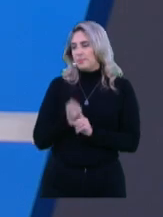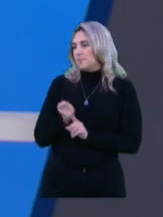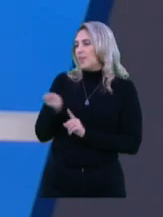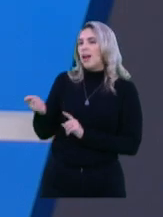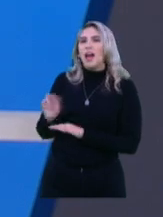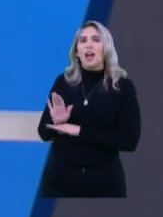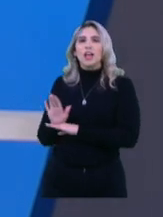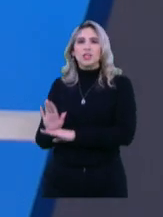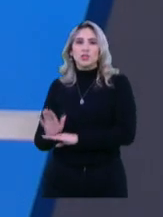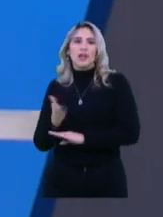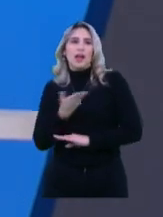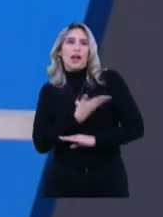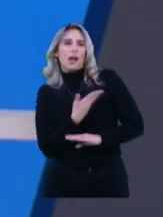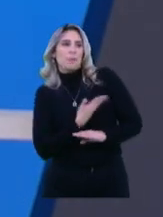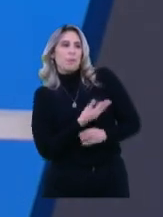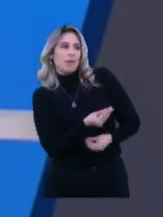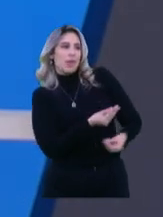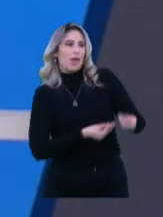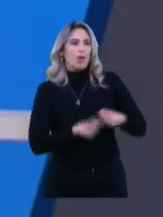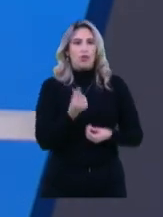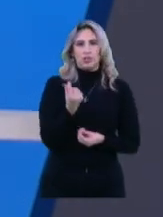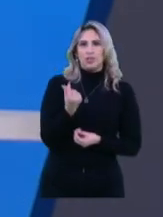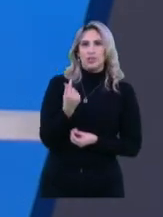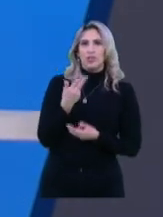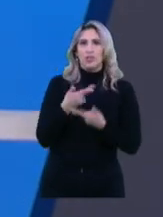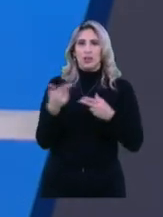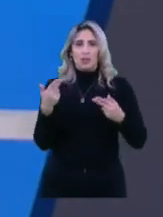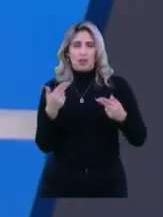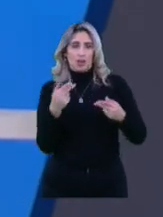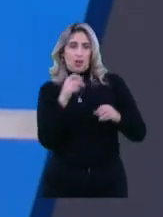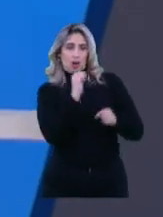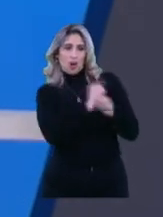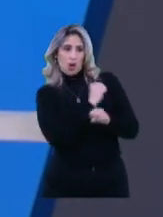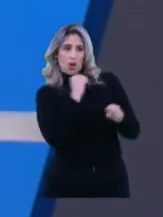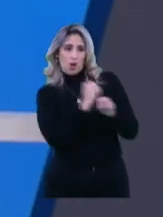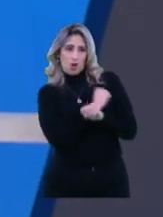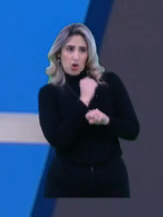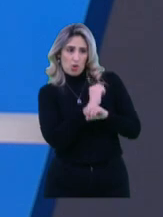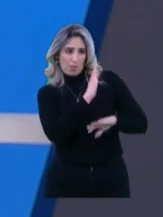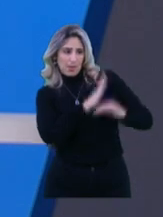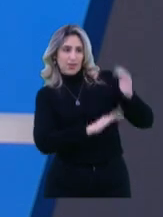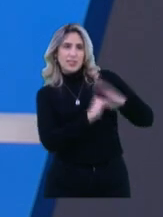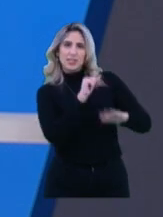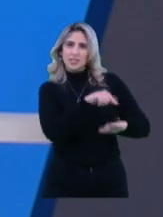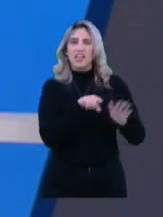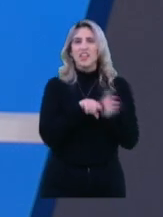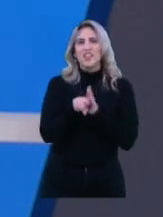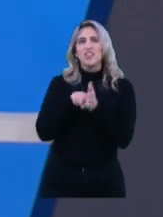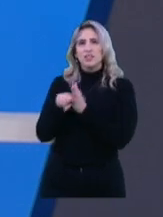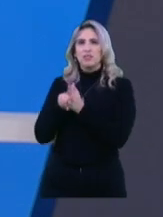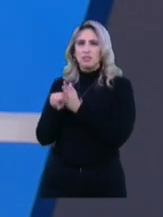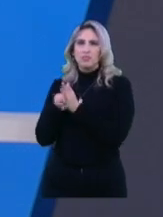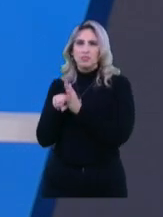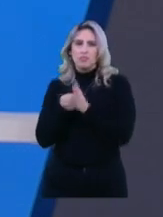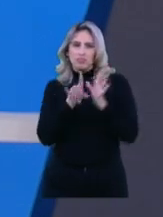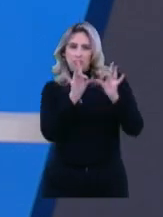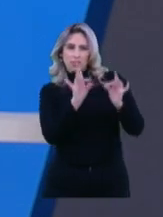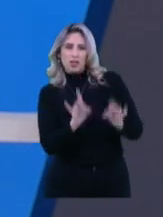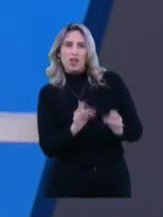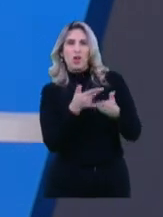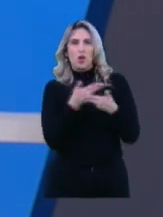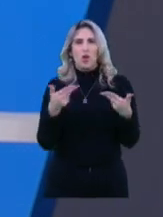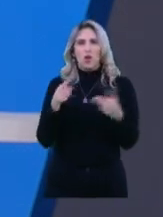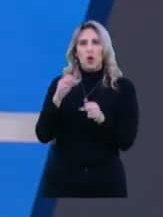milhões favorecendo amigos obras que estão sendo investigadas o Ministério Público abriu essa semana inquérito investigando